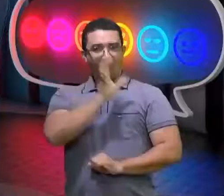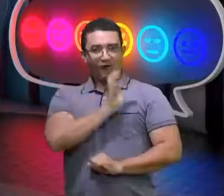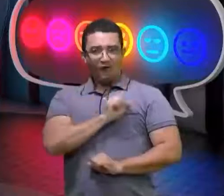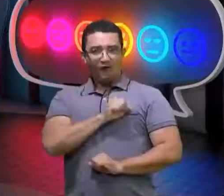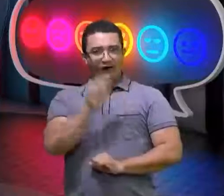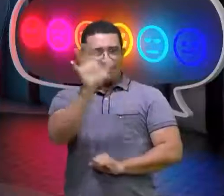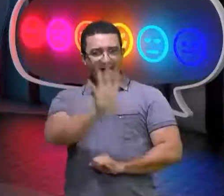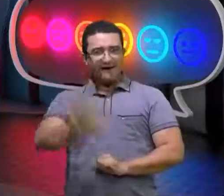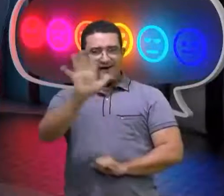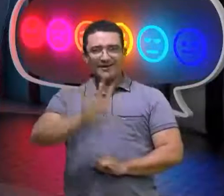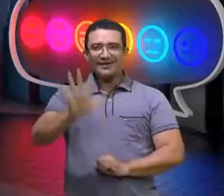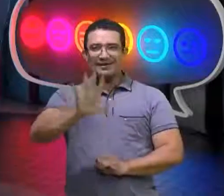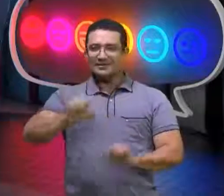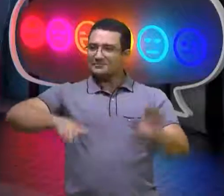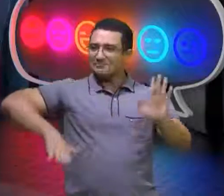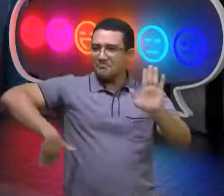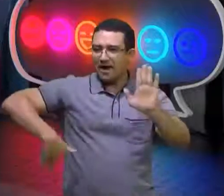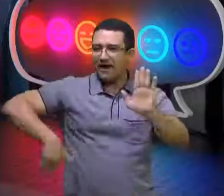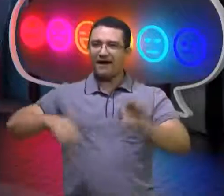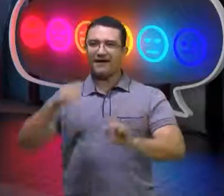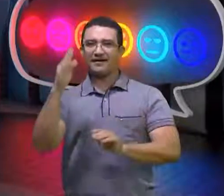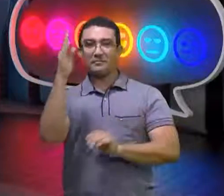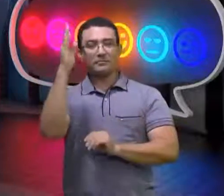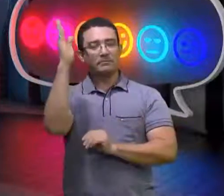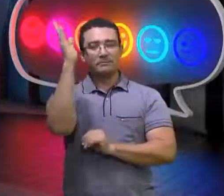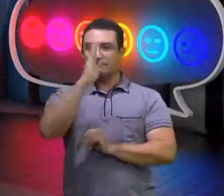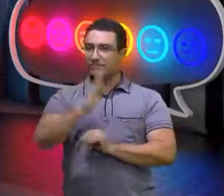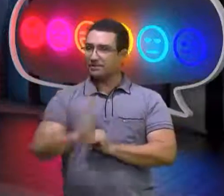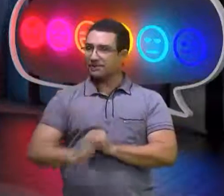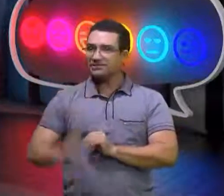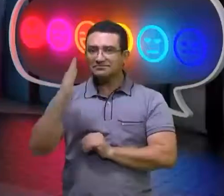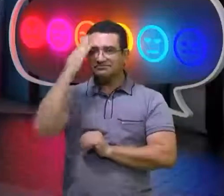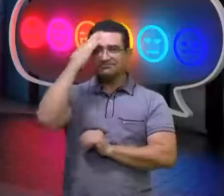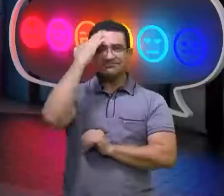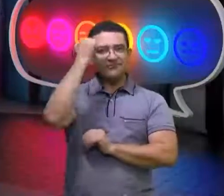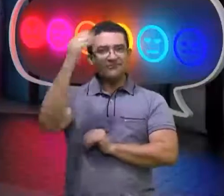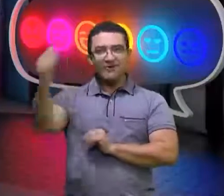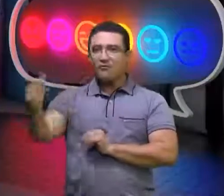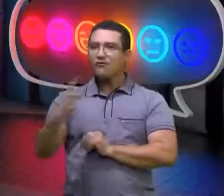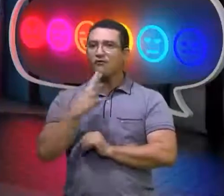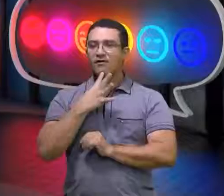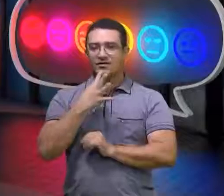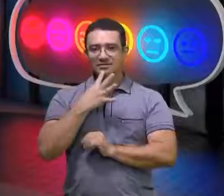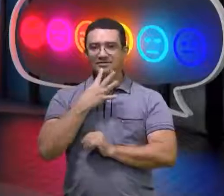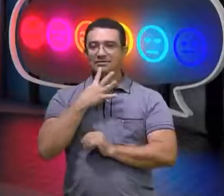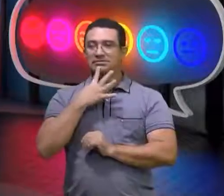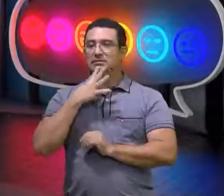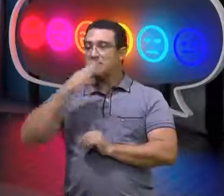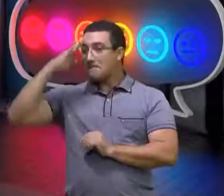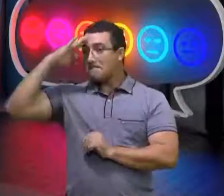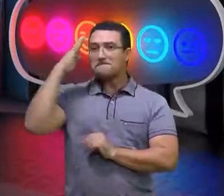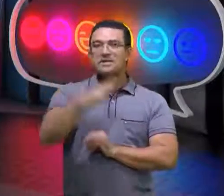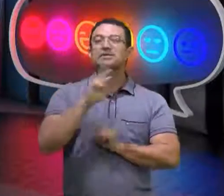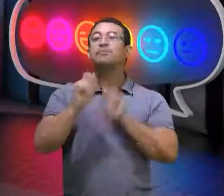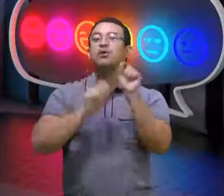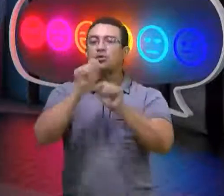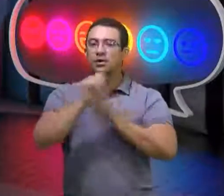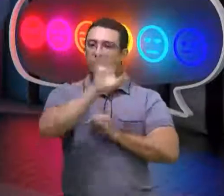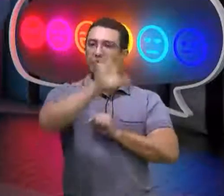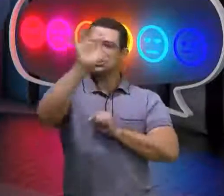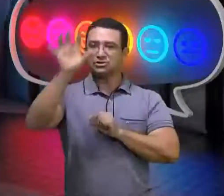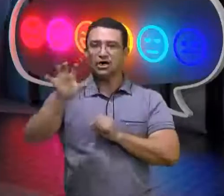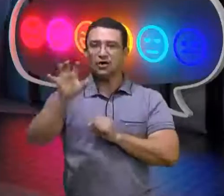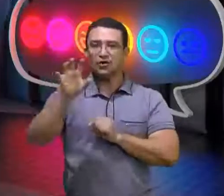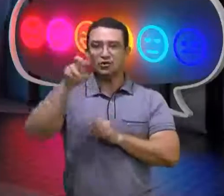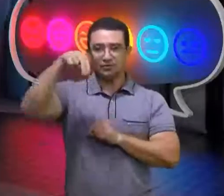de praia, né, o Brasil, ele é muito famoso, principalmente a região nordeste do nosso país, com